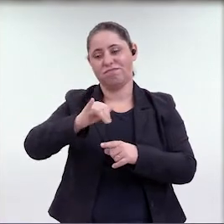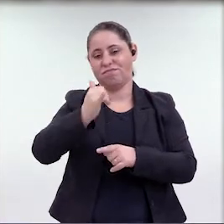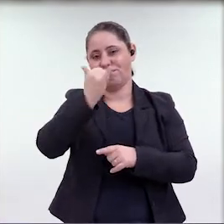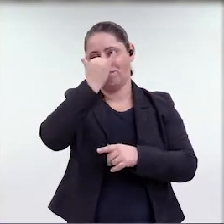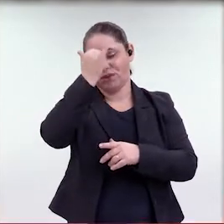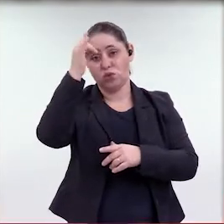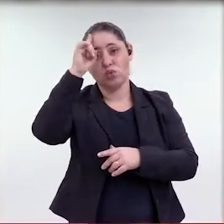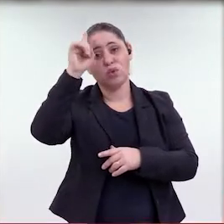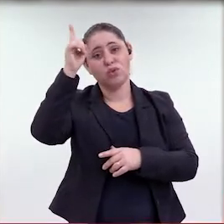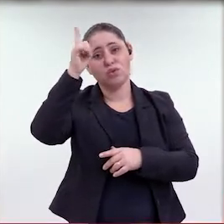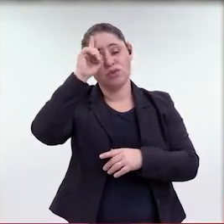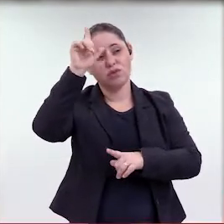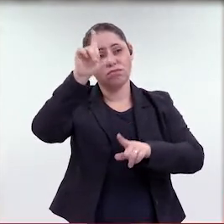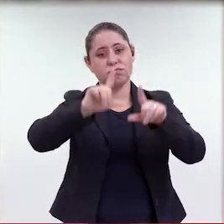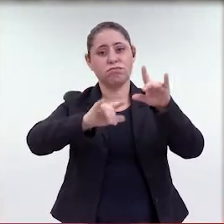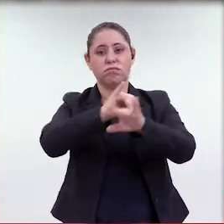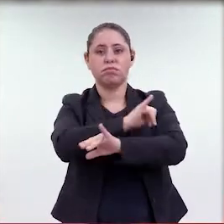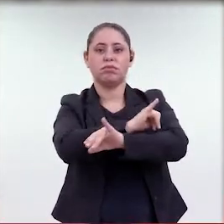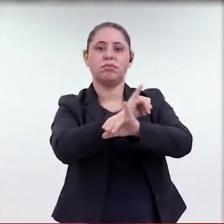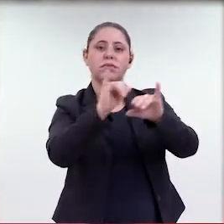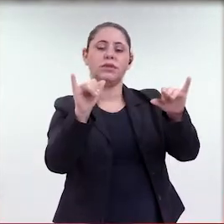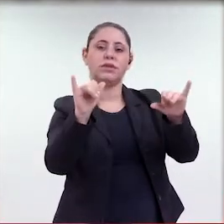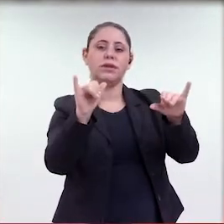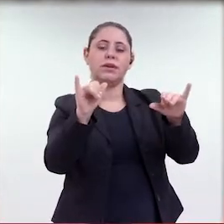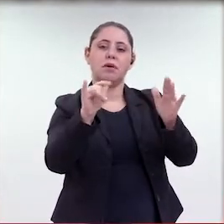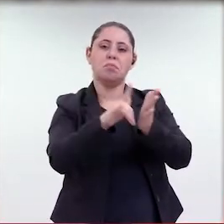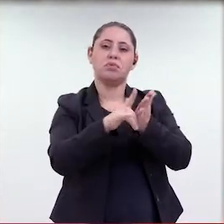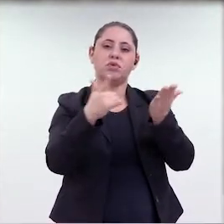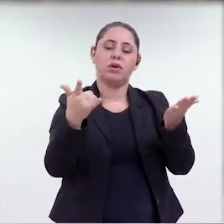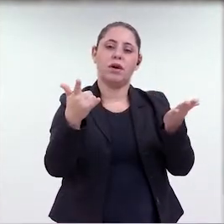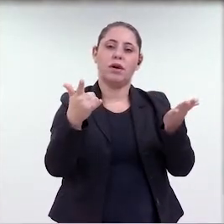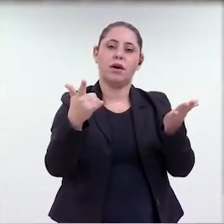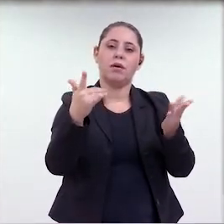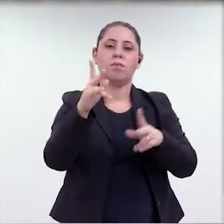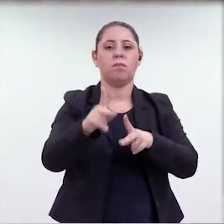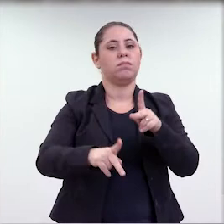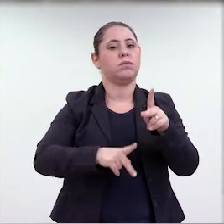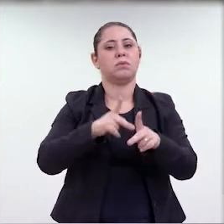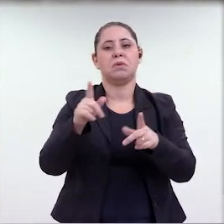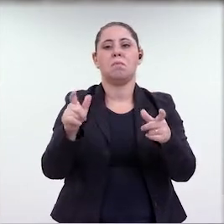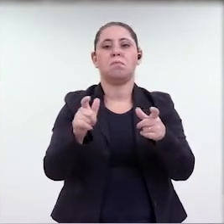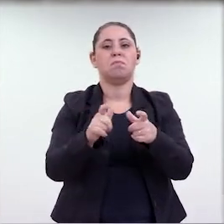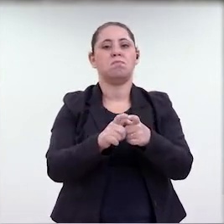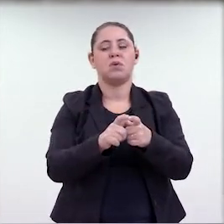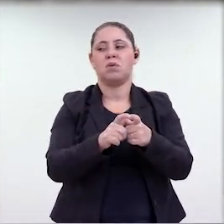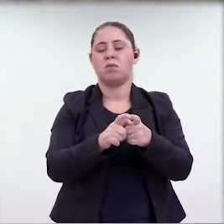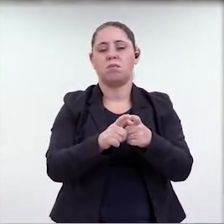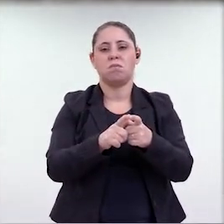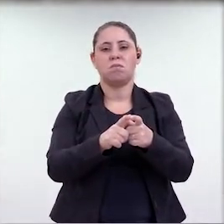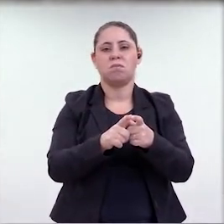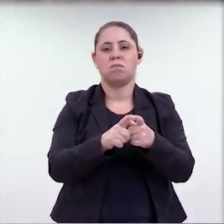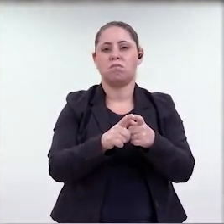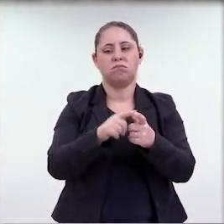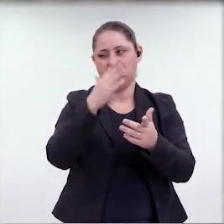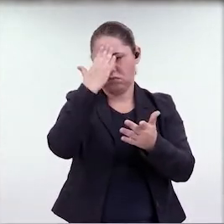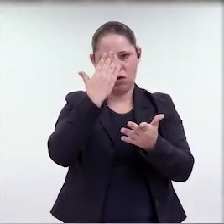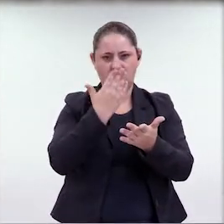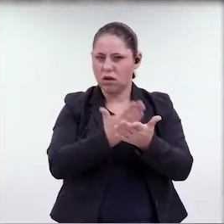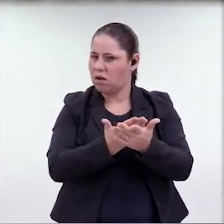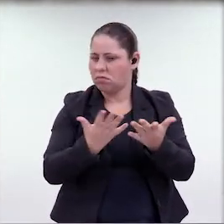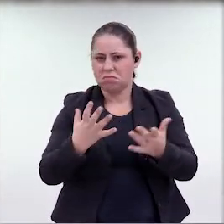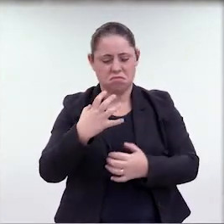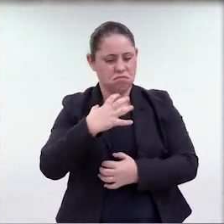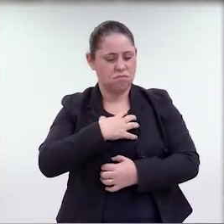no noticiário que parte da população não se solidarizou ainda, né, com a causa. Algumas pessoas